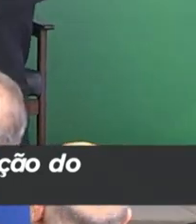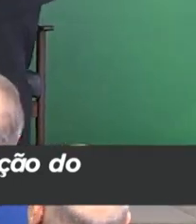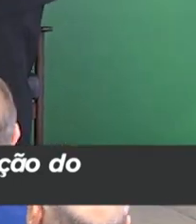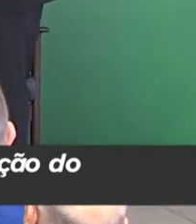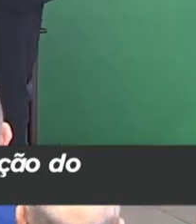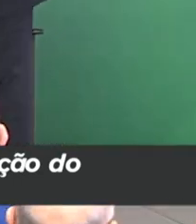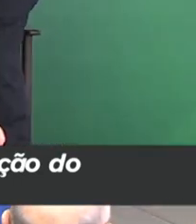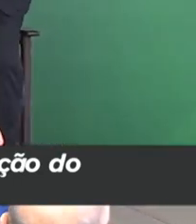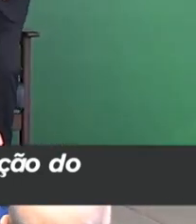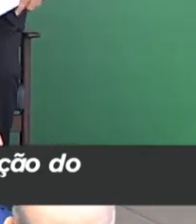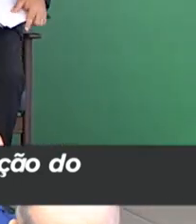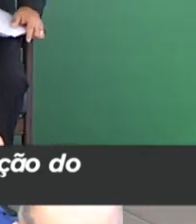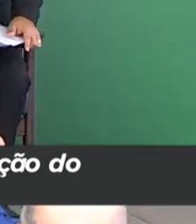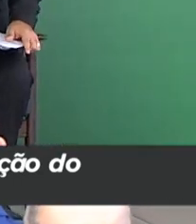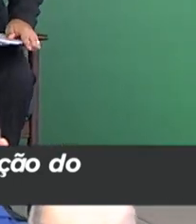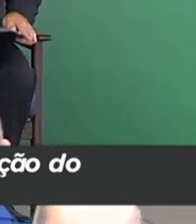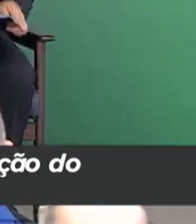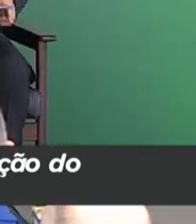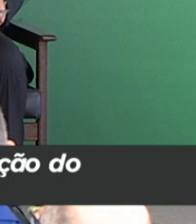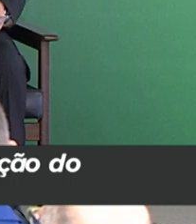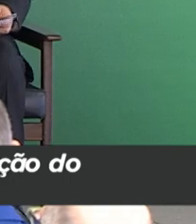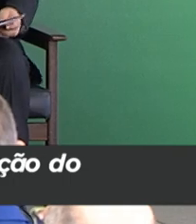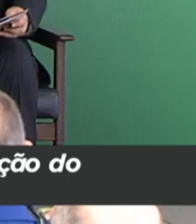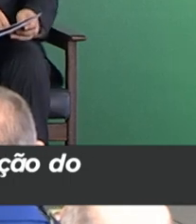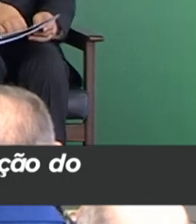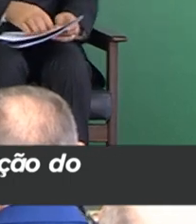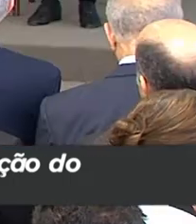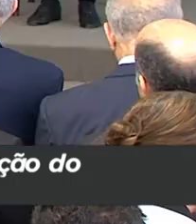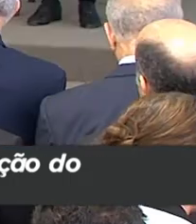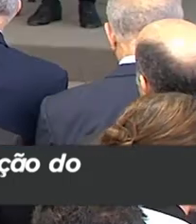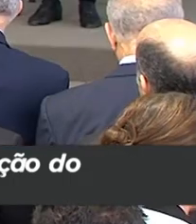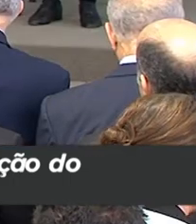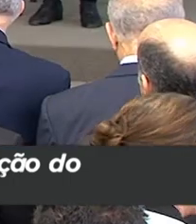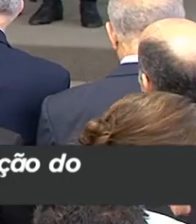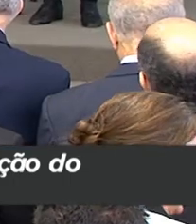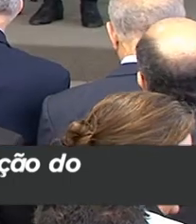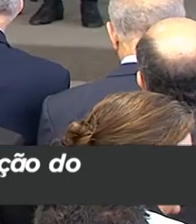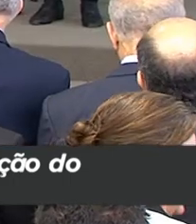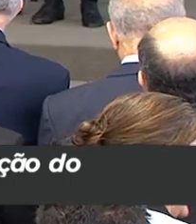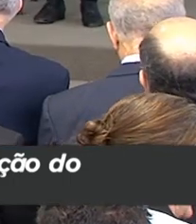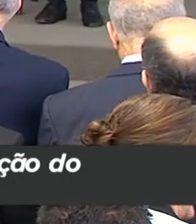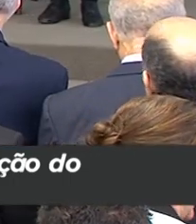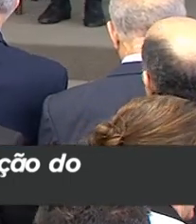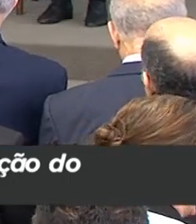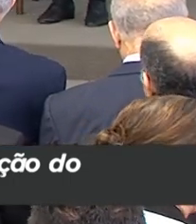senhoras e senhores com a palavra o presidente da república michel temer